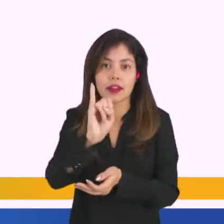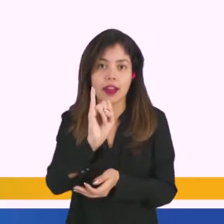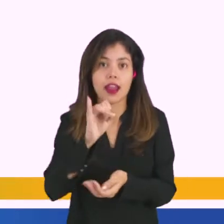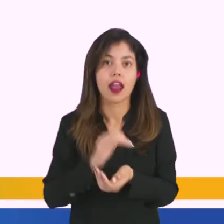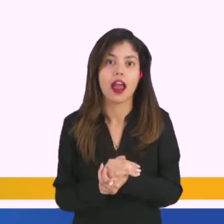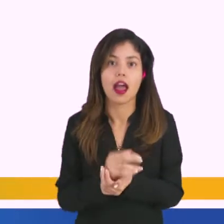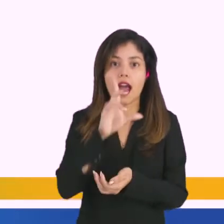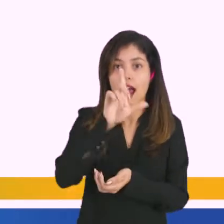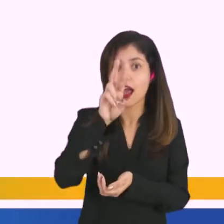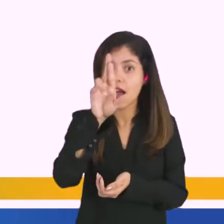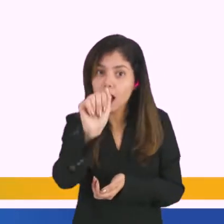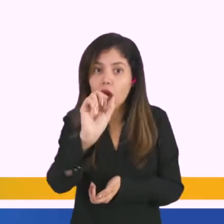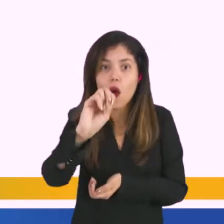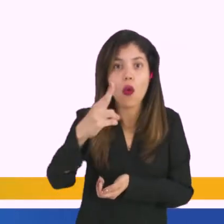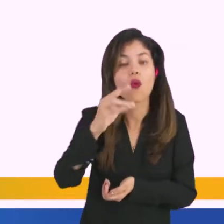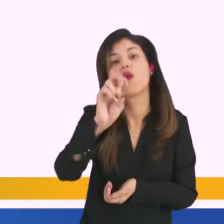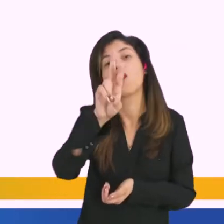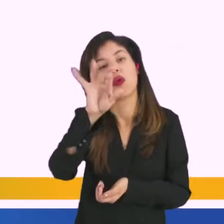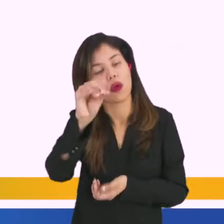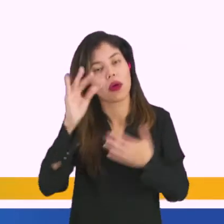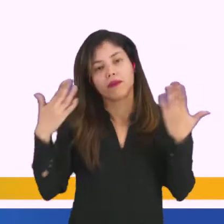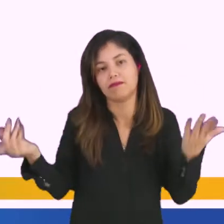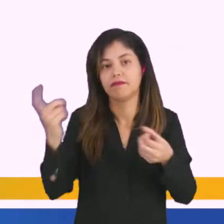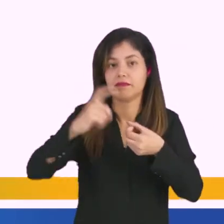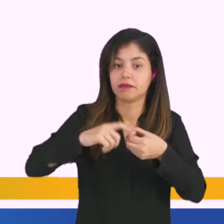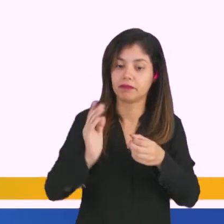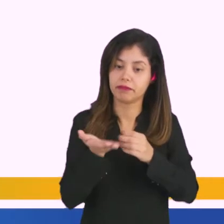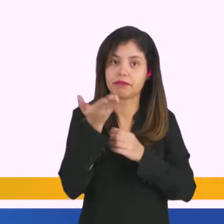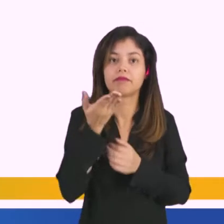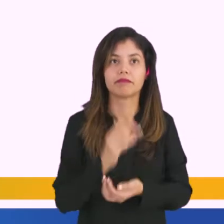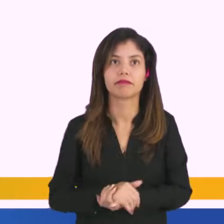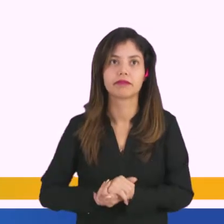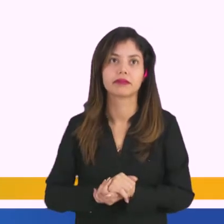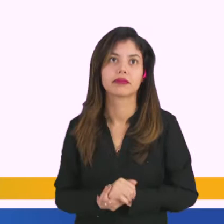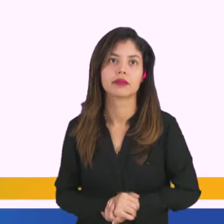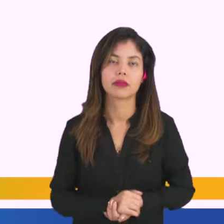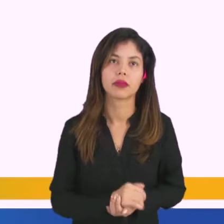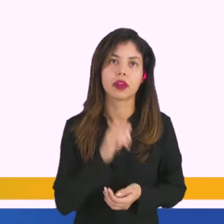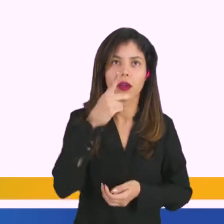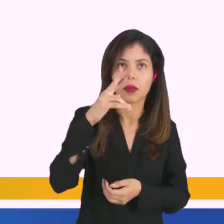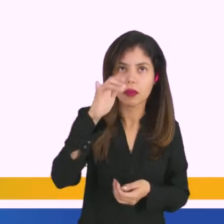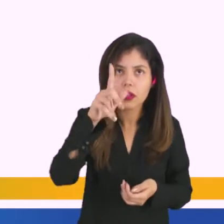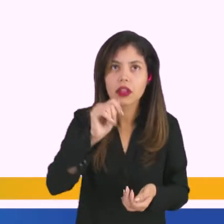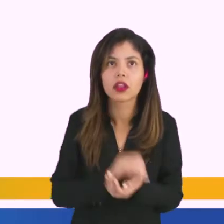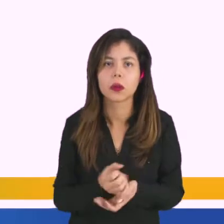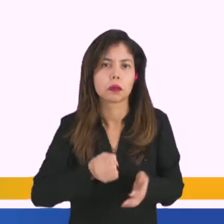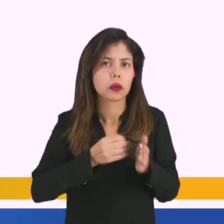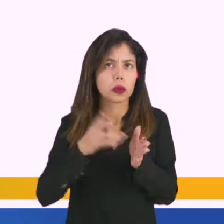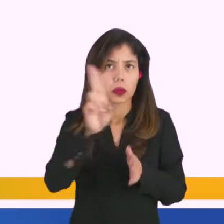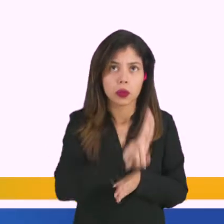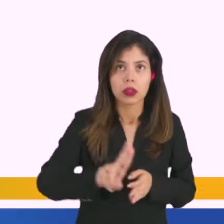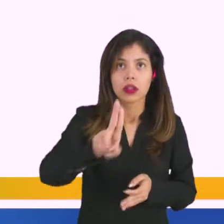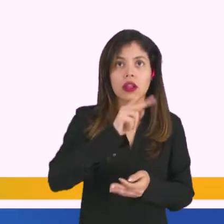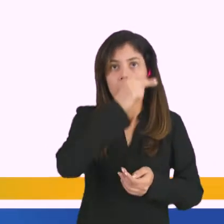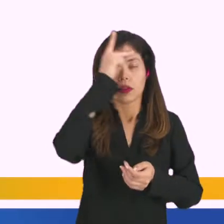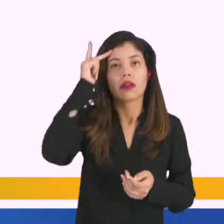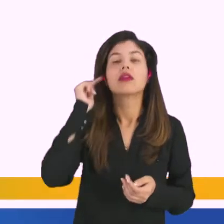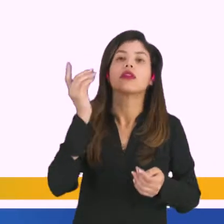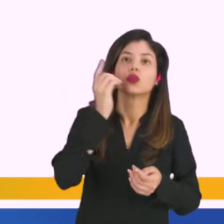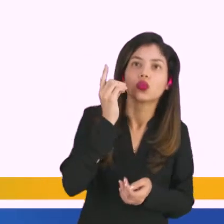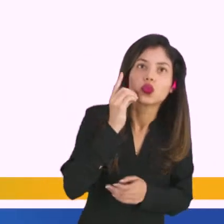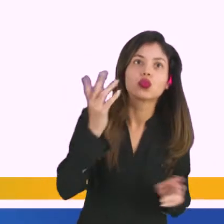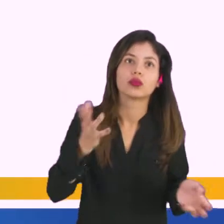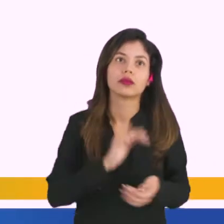com a parte da cara ou coroa, voltada para cima. Então, a probabilidade ela é muito utilizada pelas pessoas no